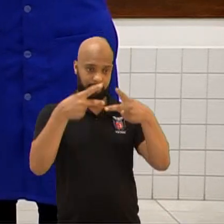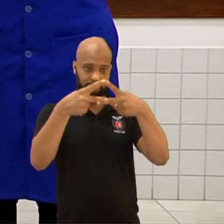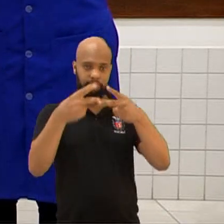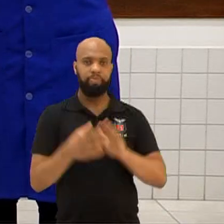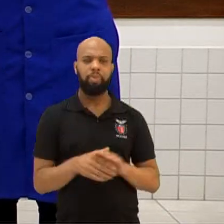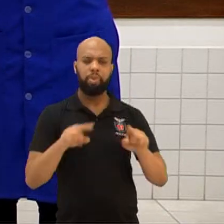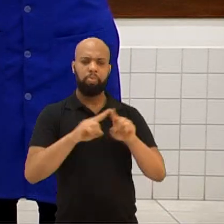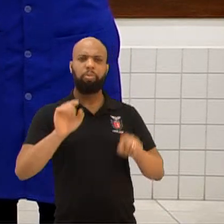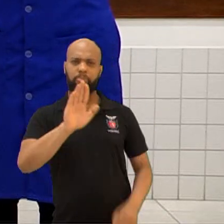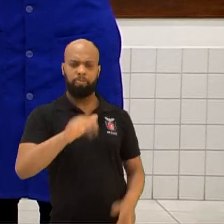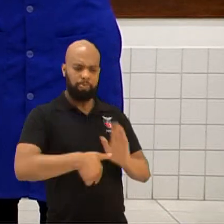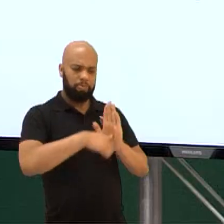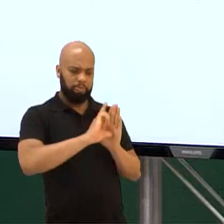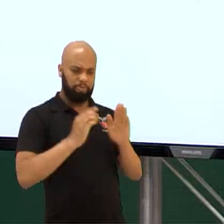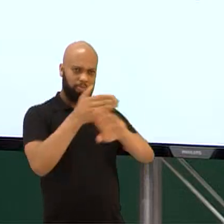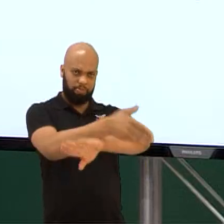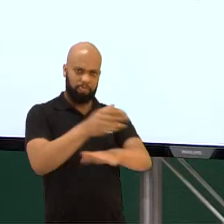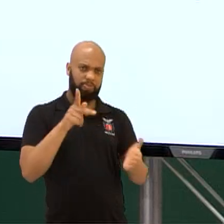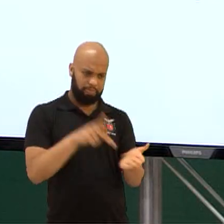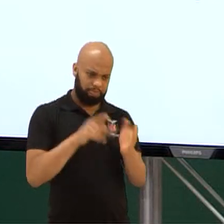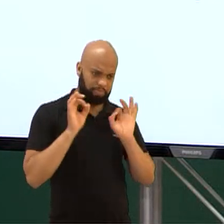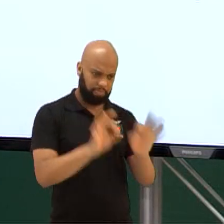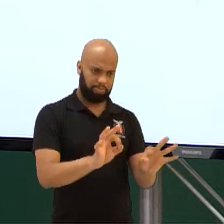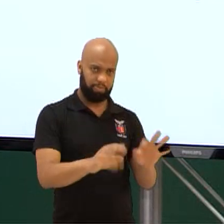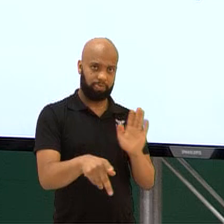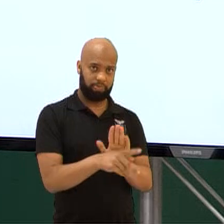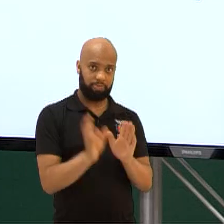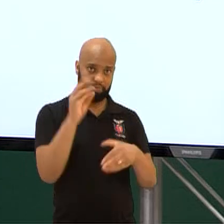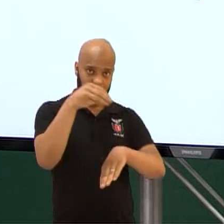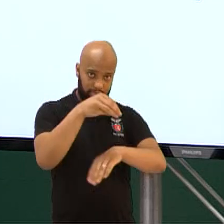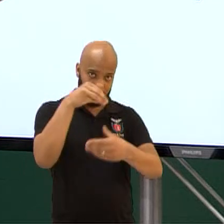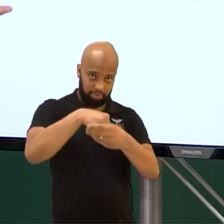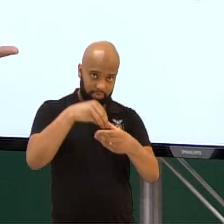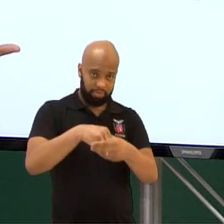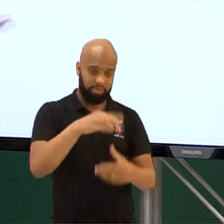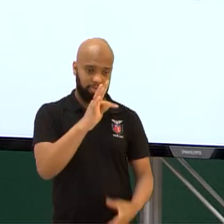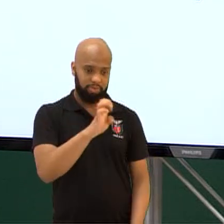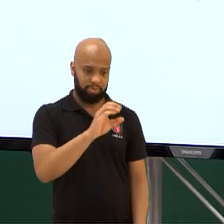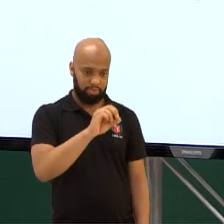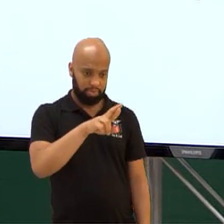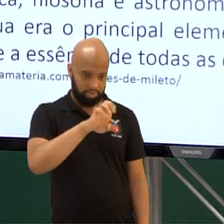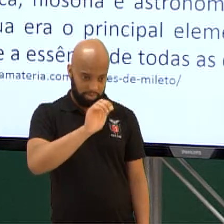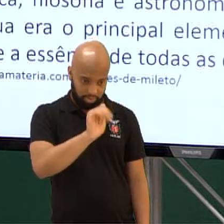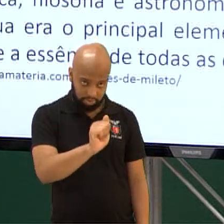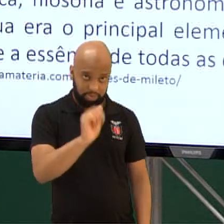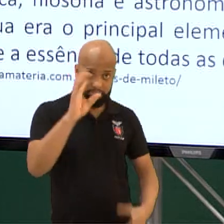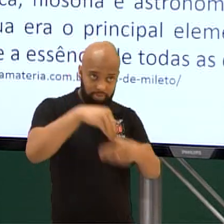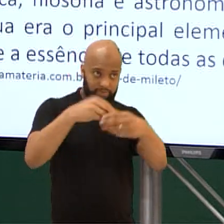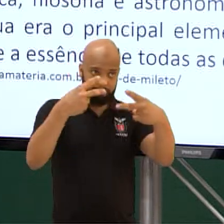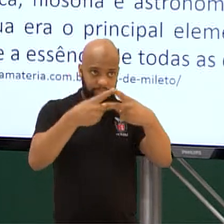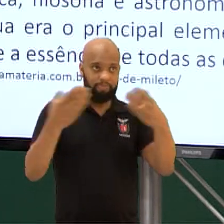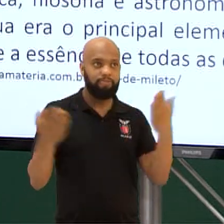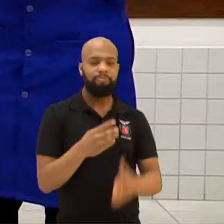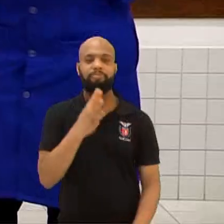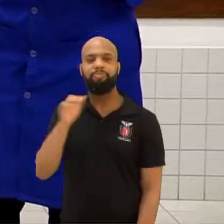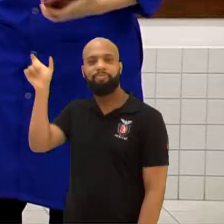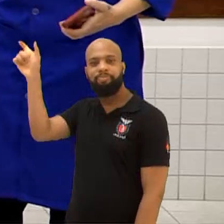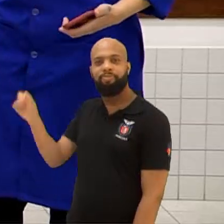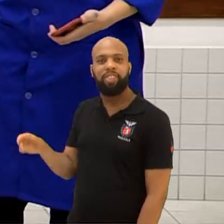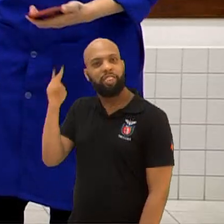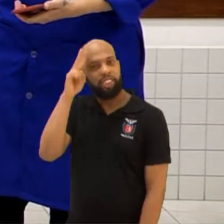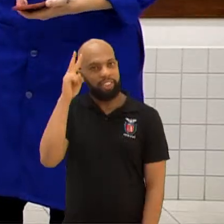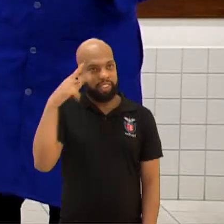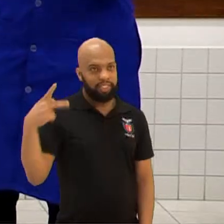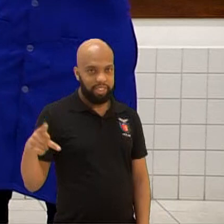entrar, né, de entrarmos efetivamente no Teorema de Thales aplicado nos triângulos, vamos conhecer um pouquinho da história